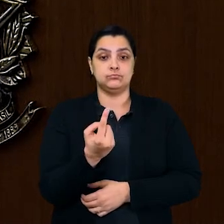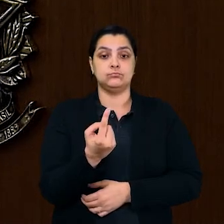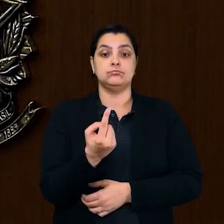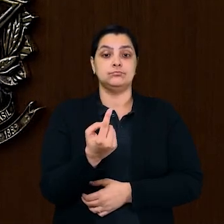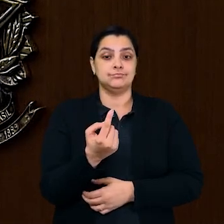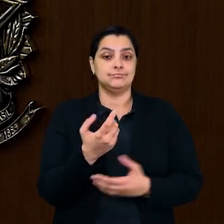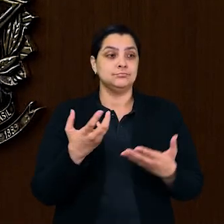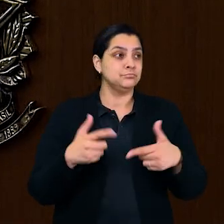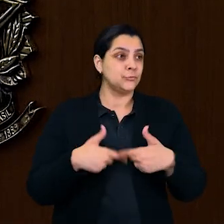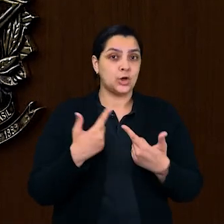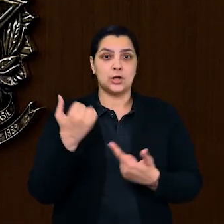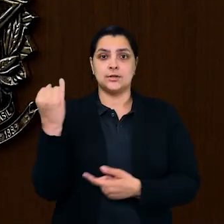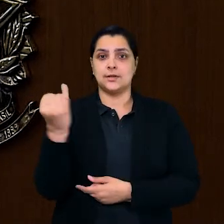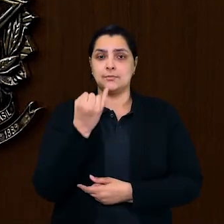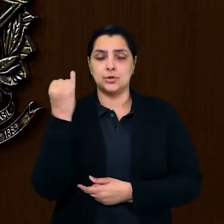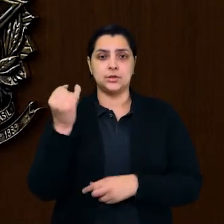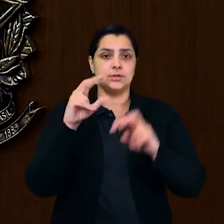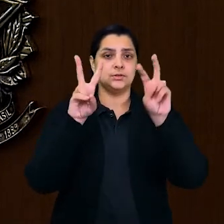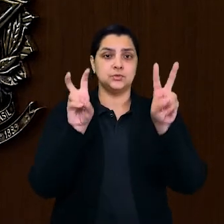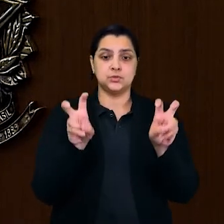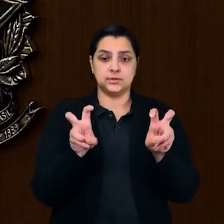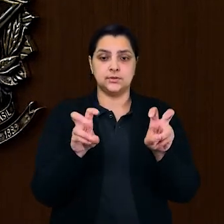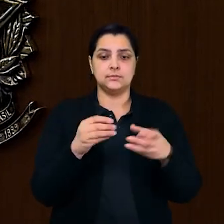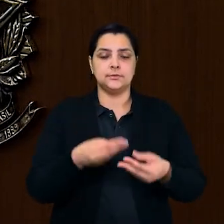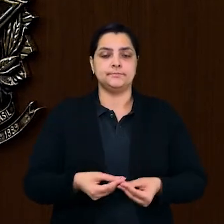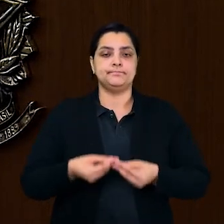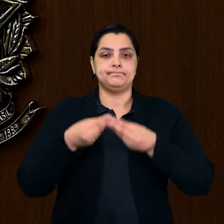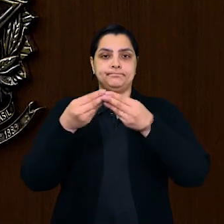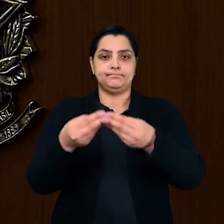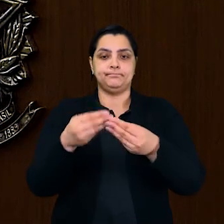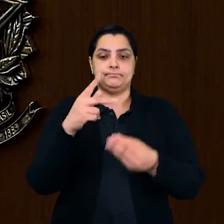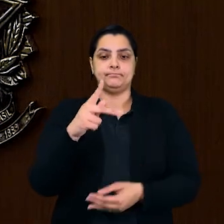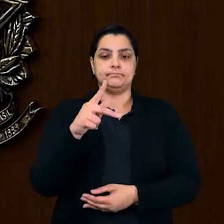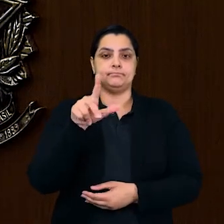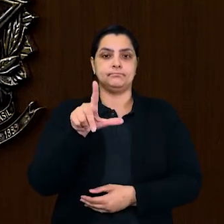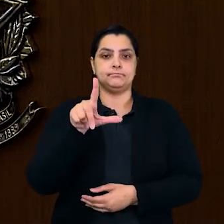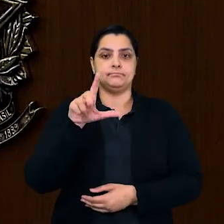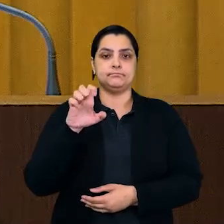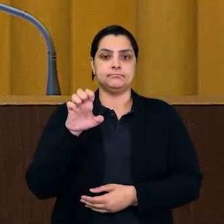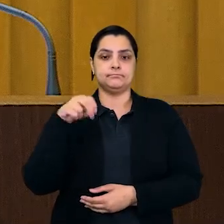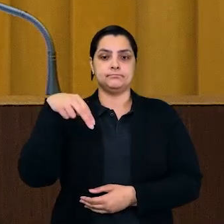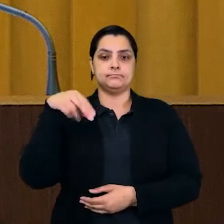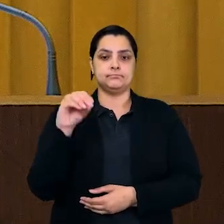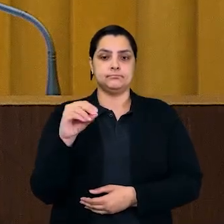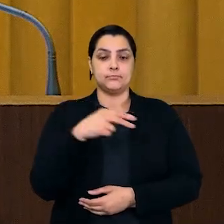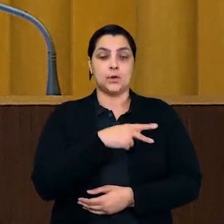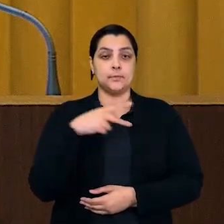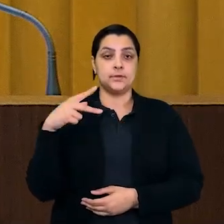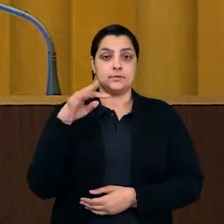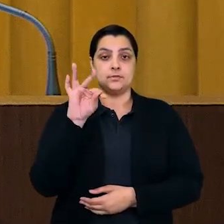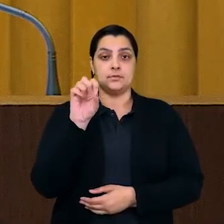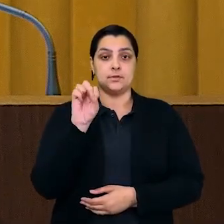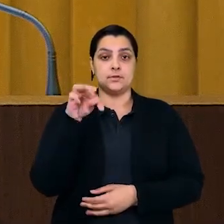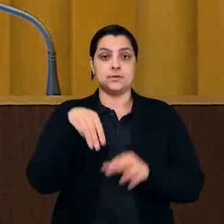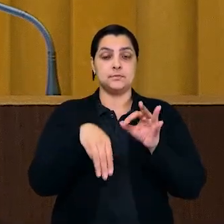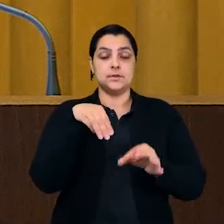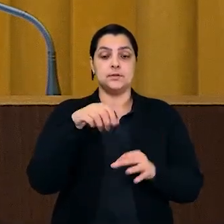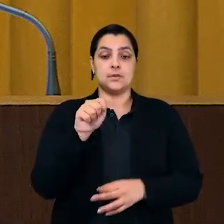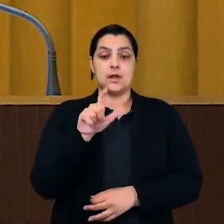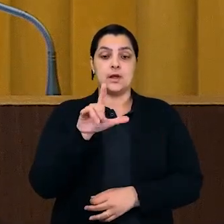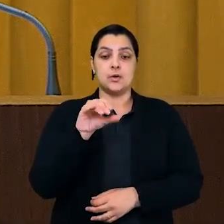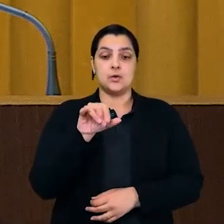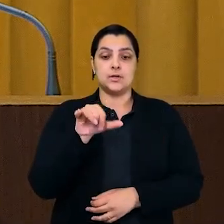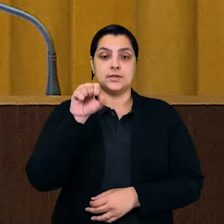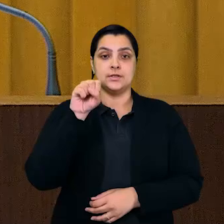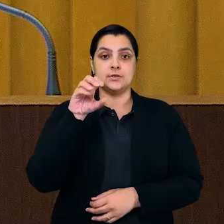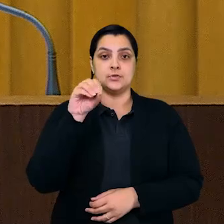que, diante da relevância do tema, encaminhou o caso ao Tribunal Pleno. O presidente do TST, ministro Aloísio